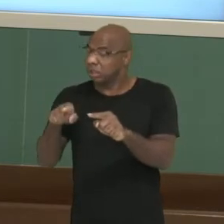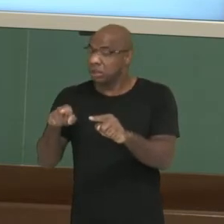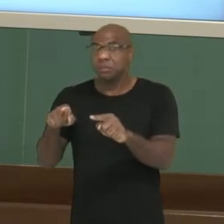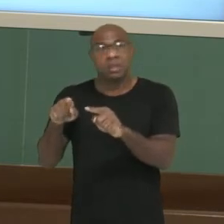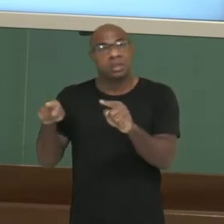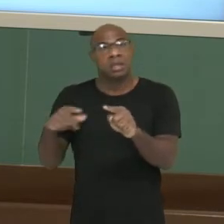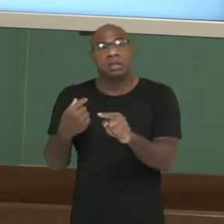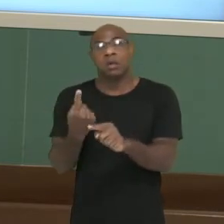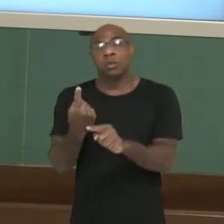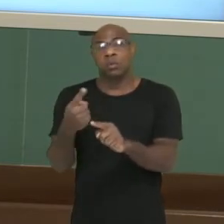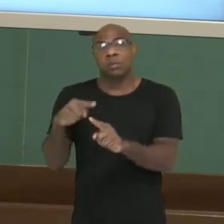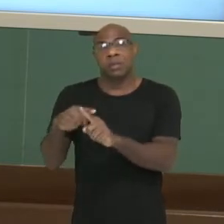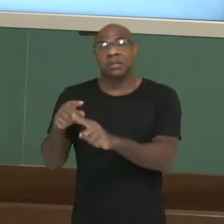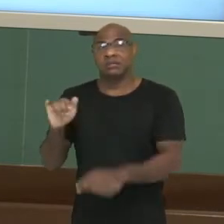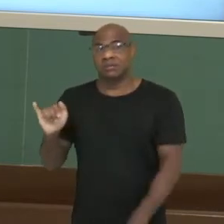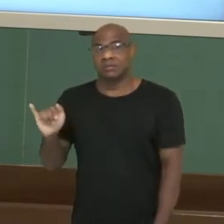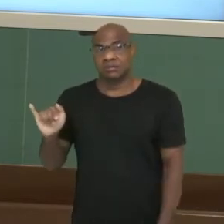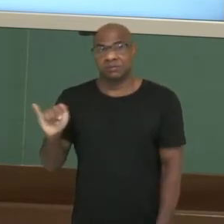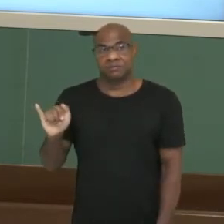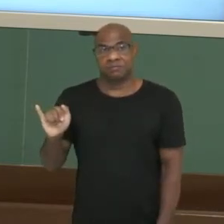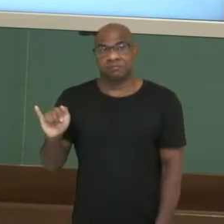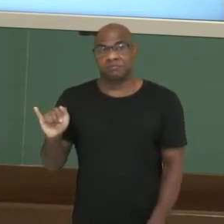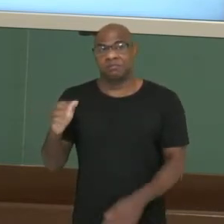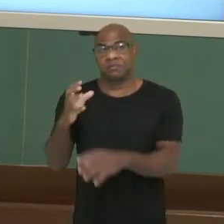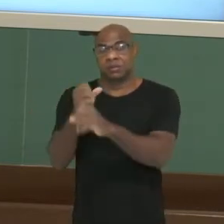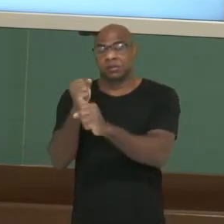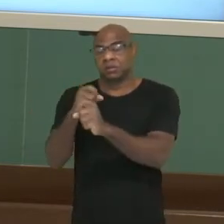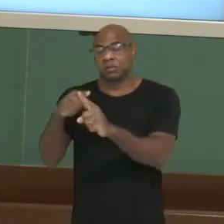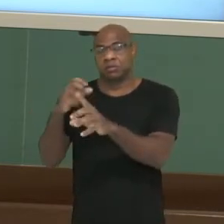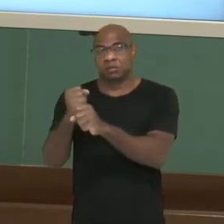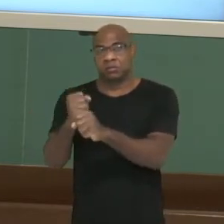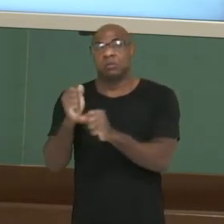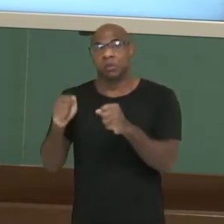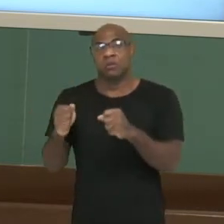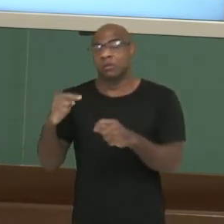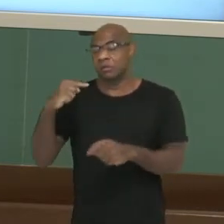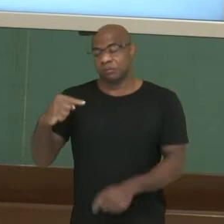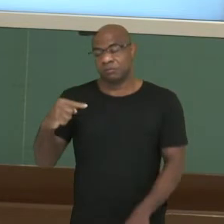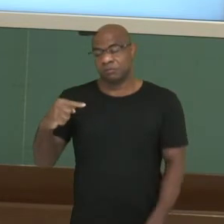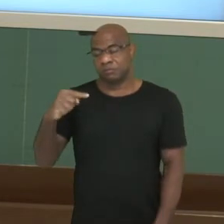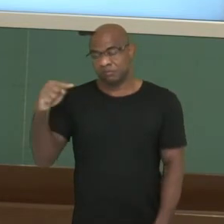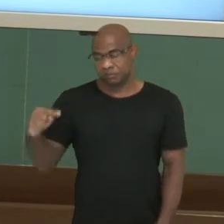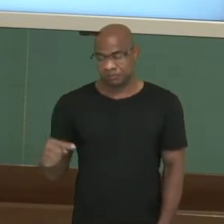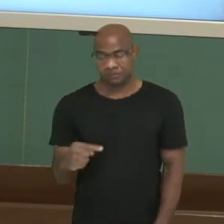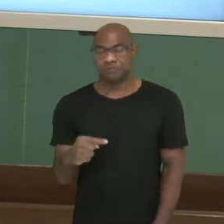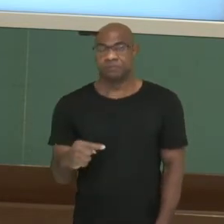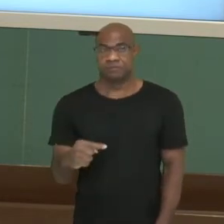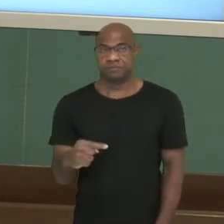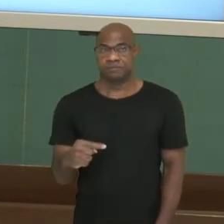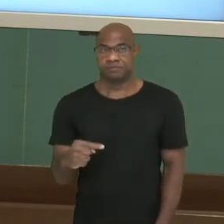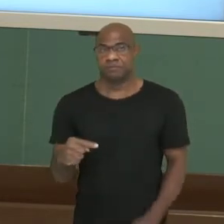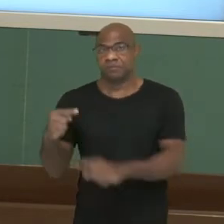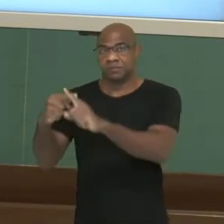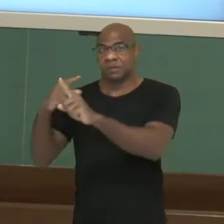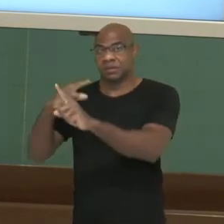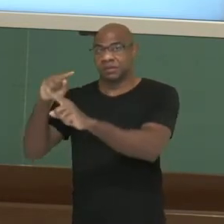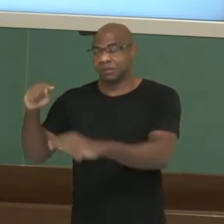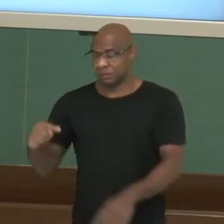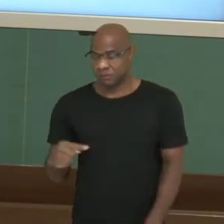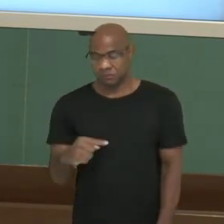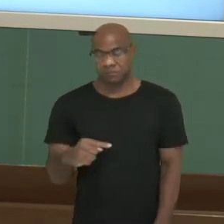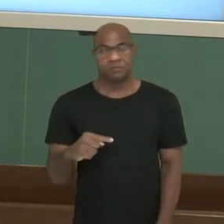1 mais I. Esse 1 que está somando pode passar diminuindo, e foi o que aconteceu, ó. 1 menos